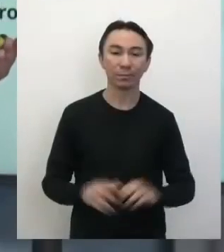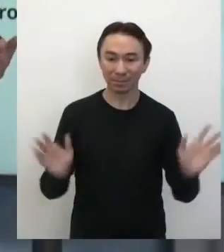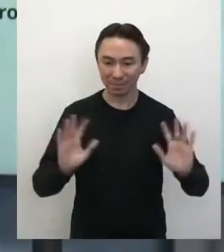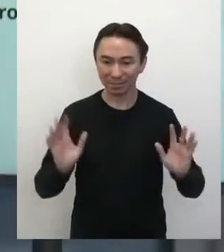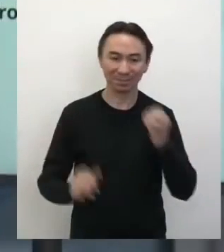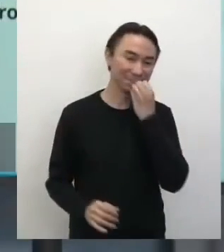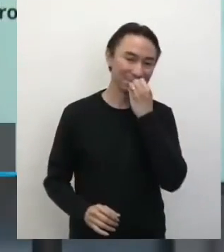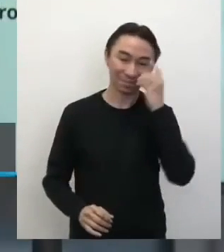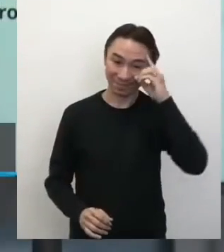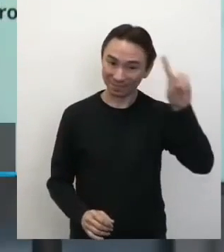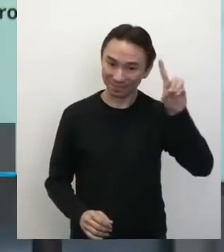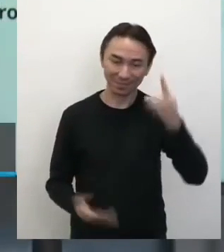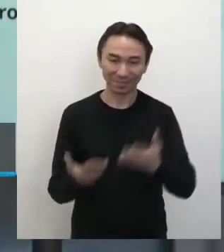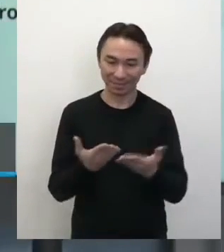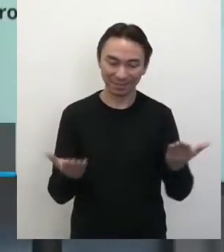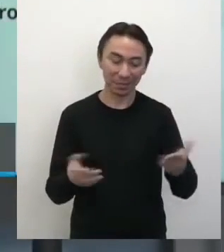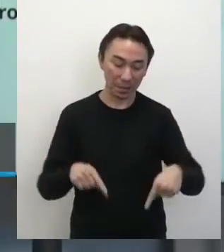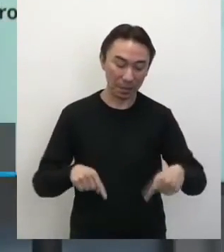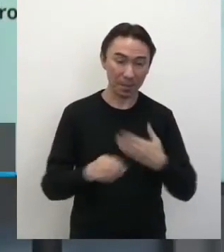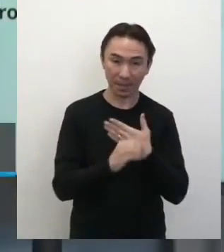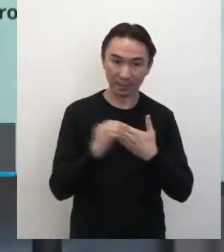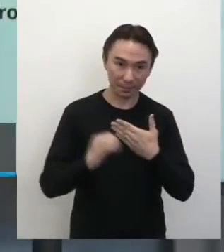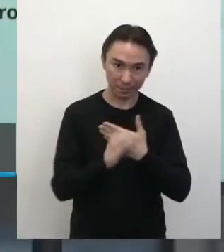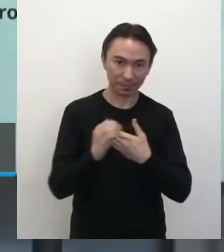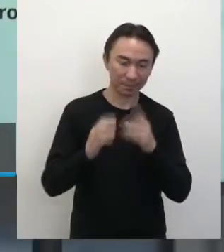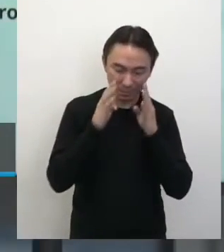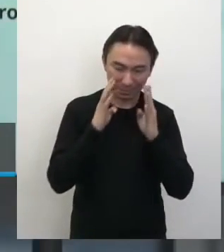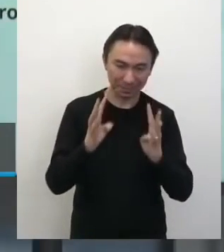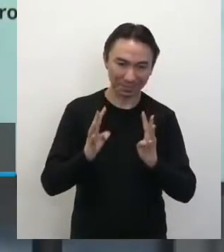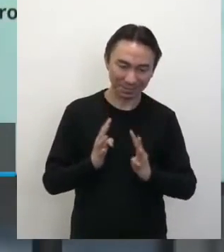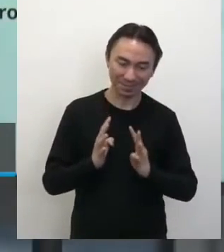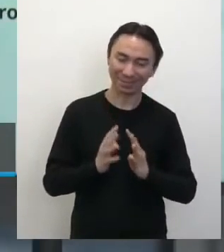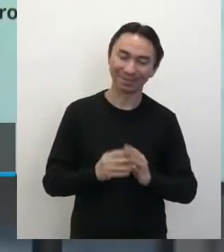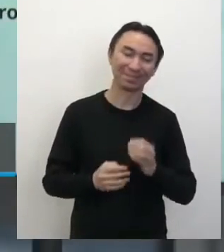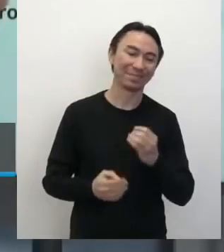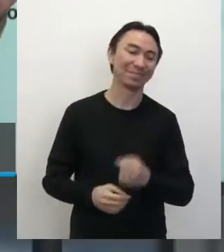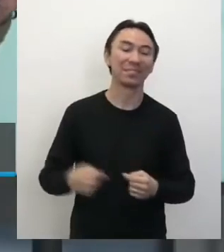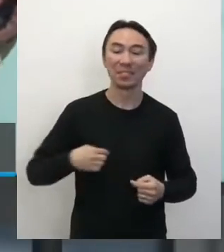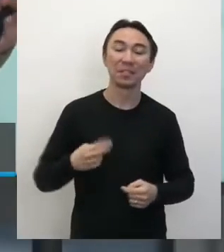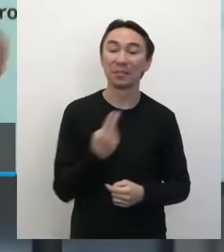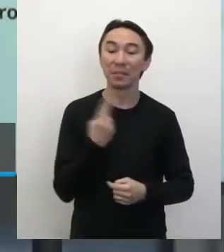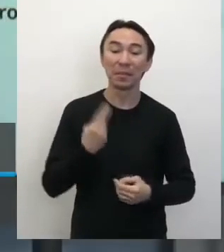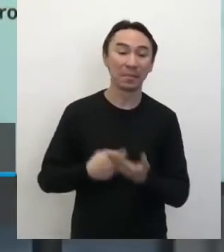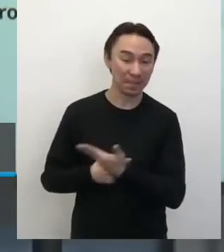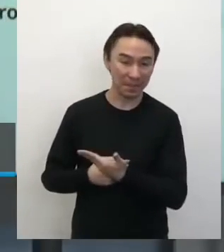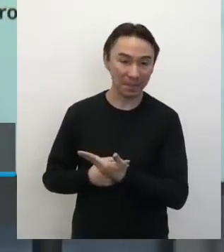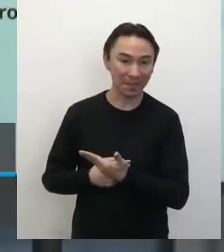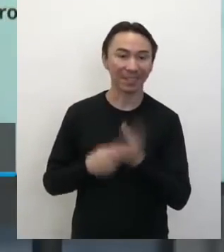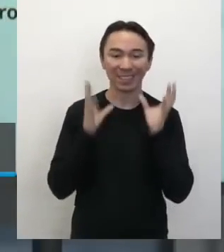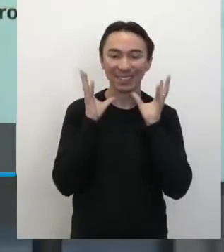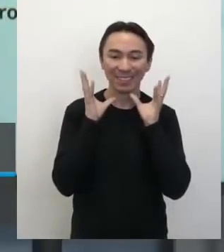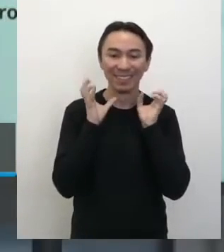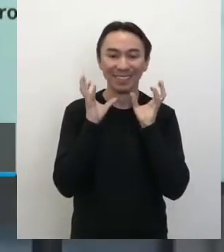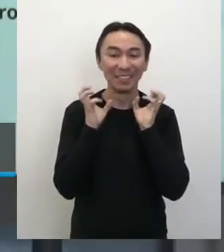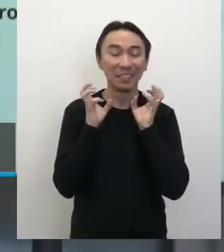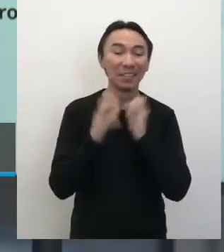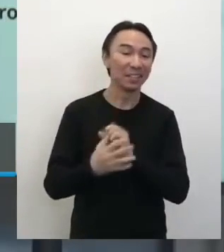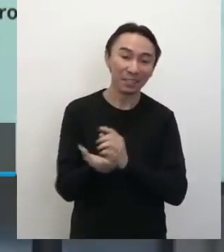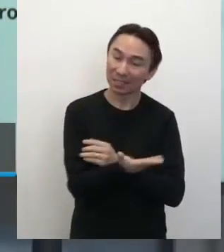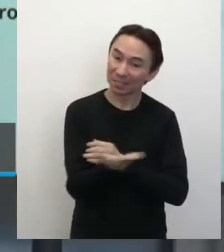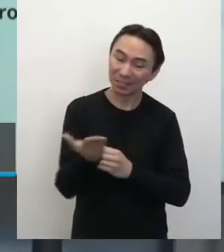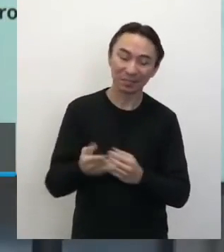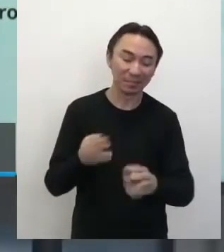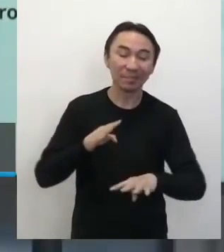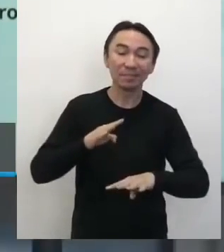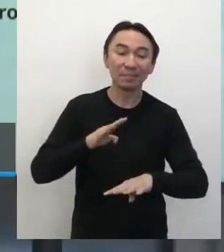Olá, muito bom dia a você que nos acompanha pelo Centro de Mídias da Educação de São Paulo. Eu sou o bom e velho Tony, seu professor de matemática, e hoje nós